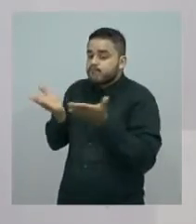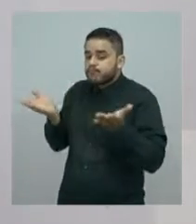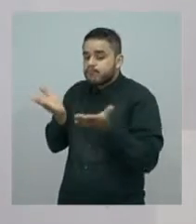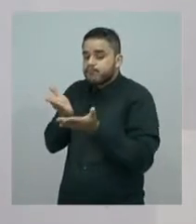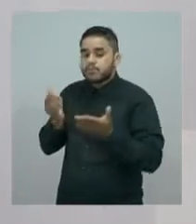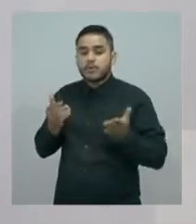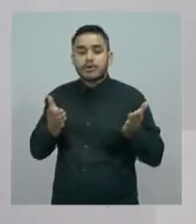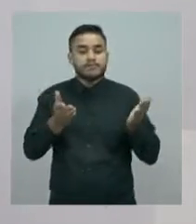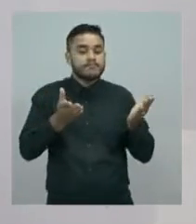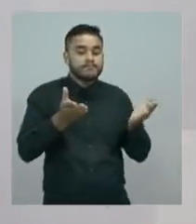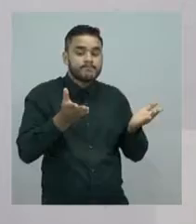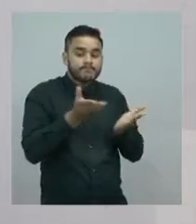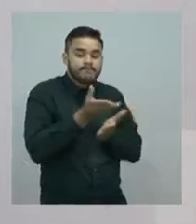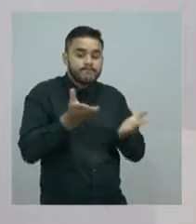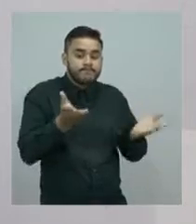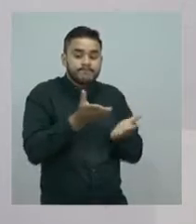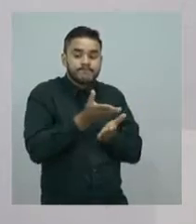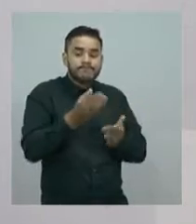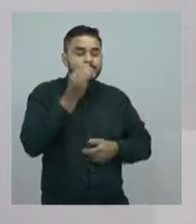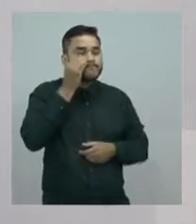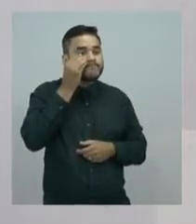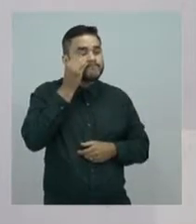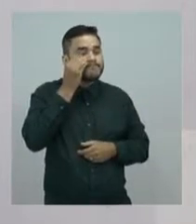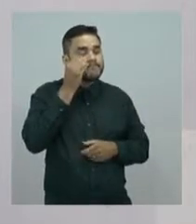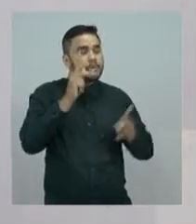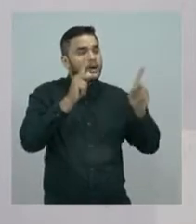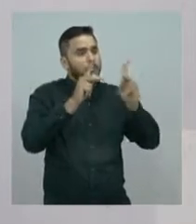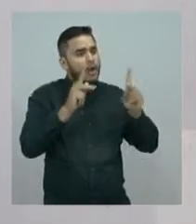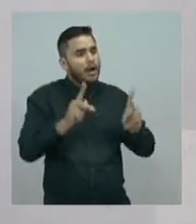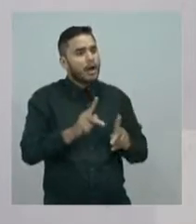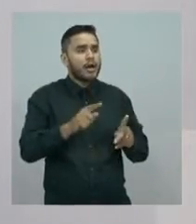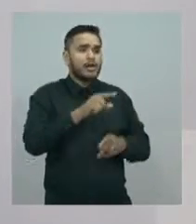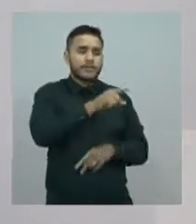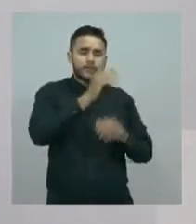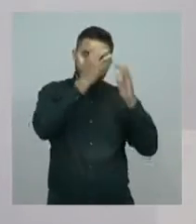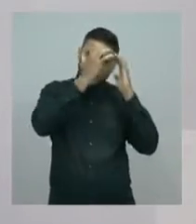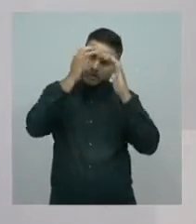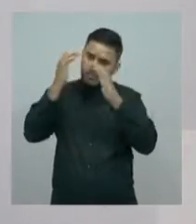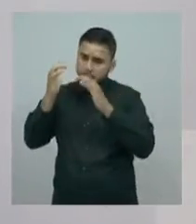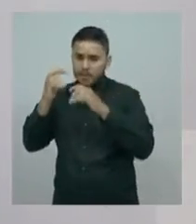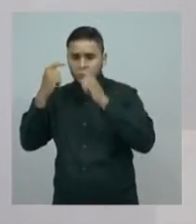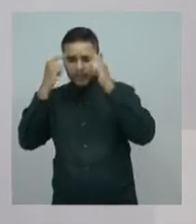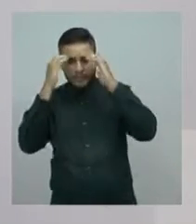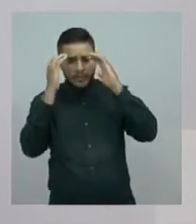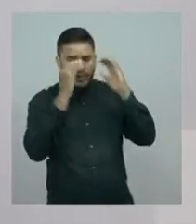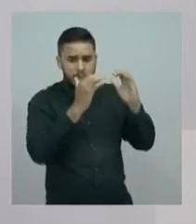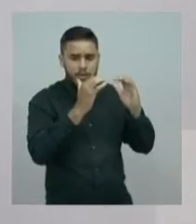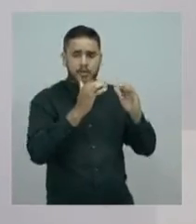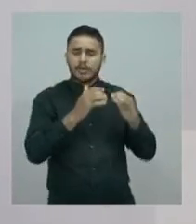dialogar, cheguem à melhor resolução e elas possam conviver pacificamente.